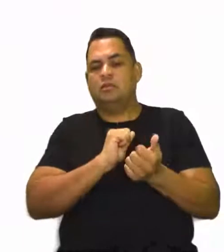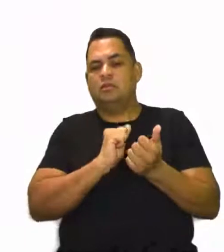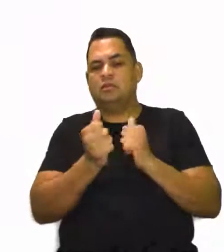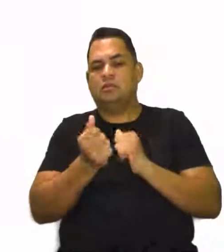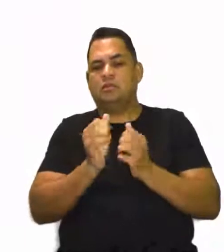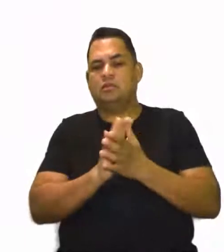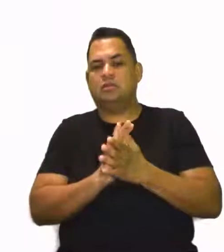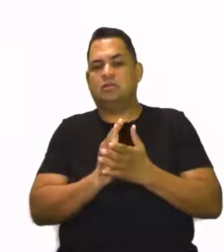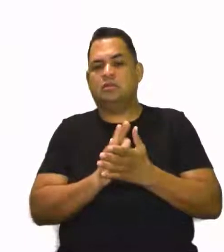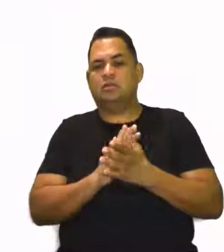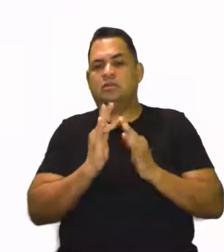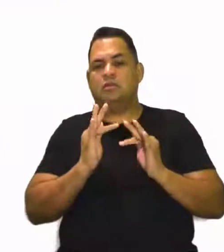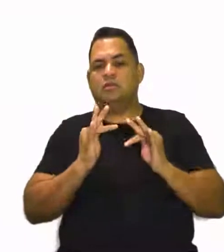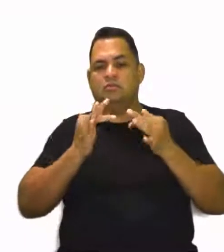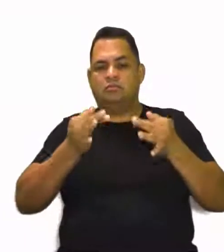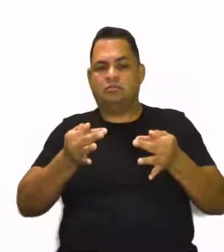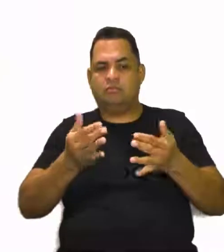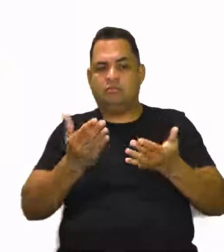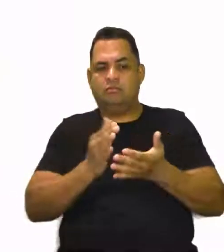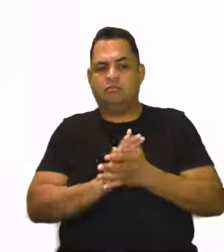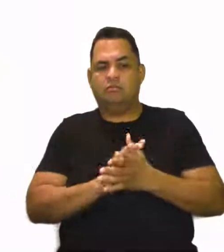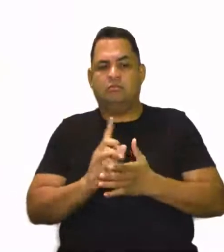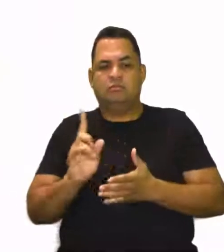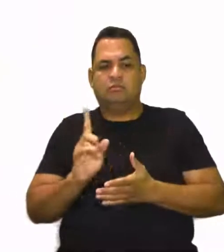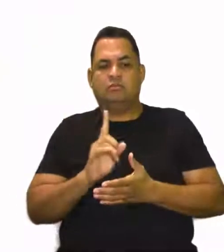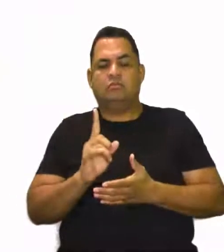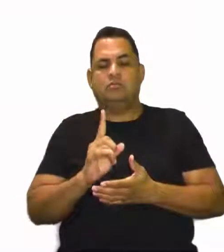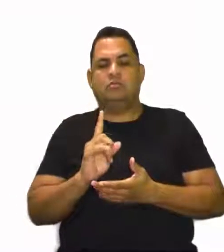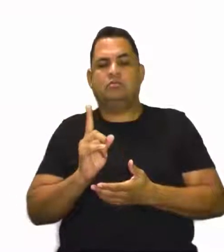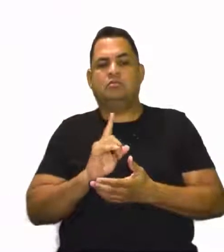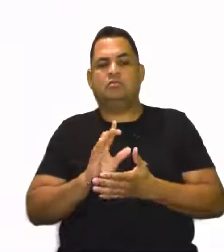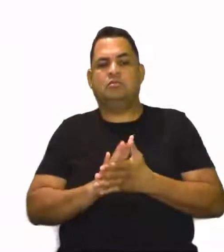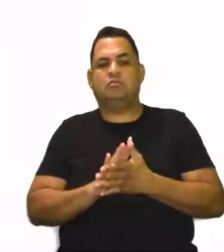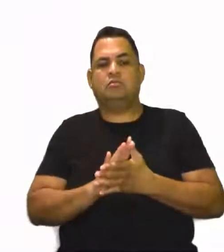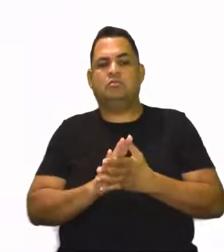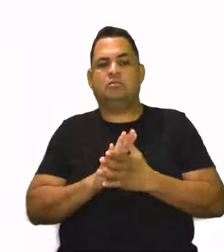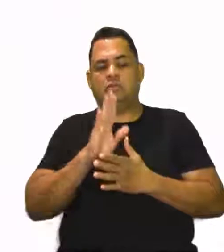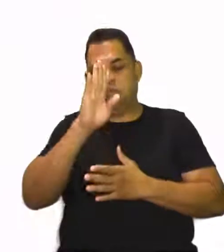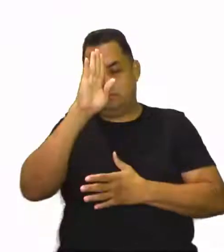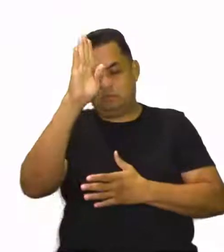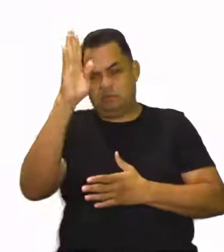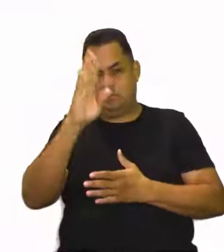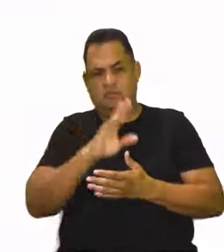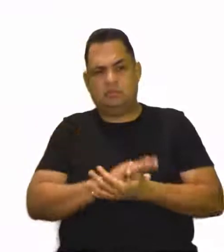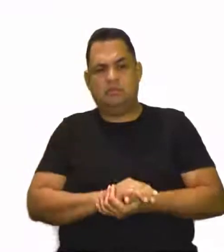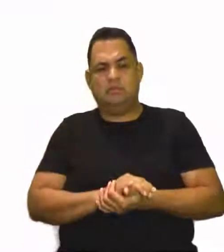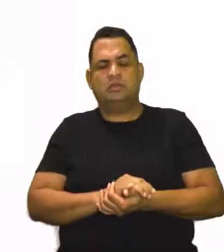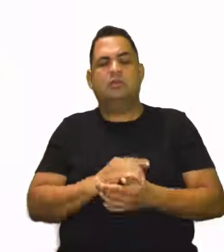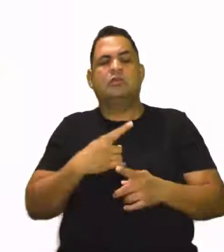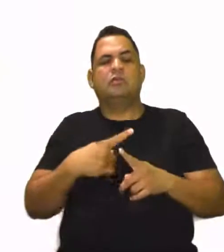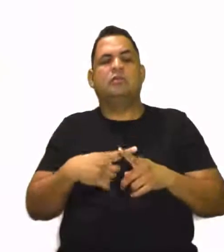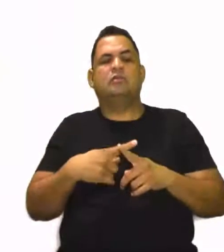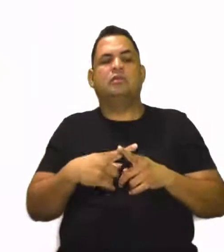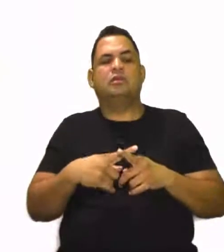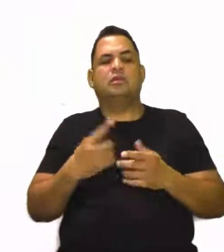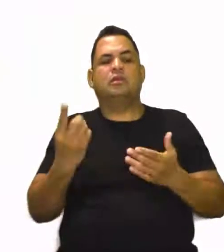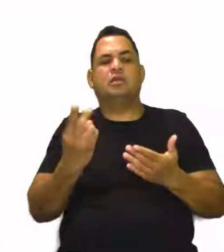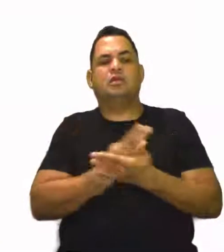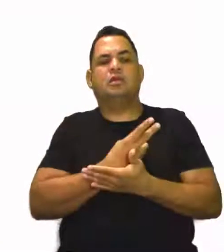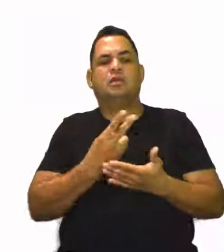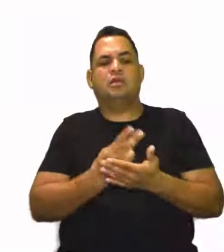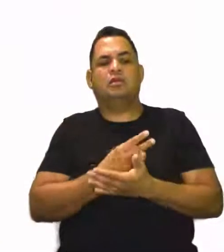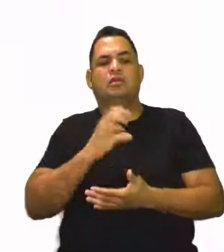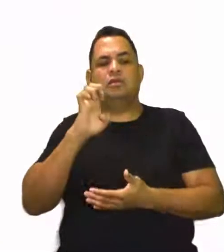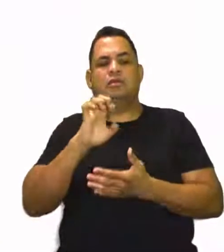esporte é na parte final e na verdade é parte principal. Por que não é a E? Porque ele